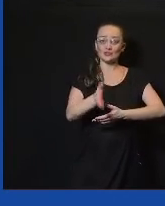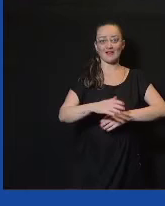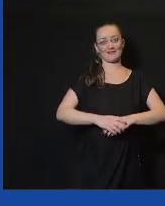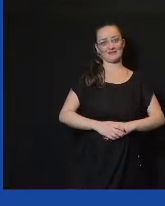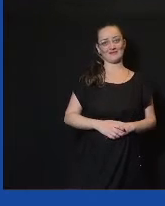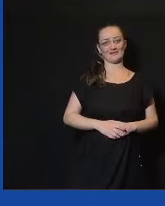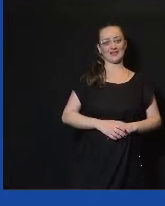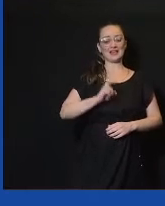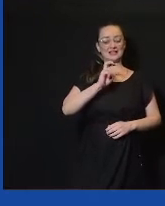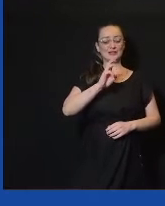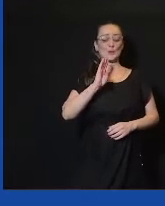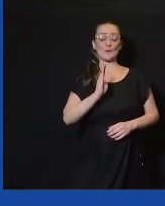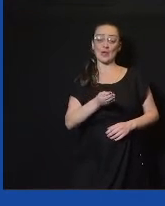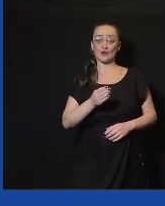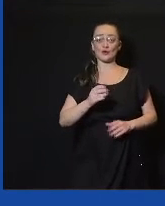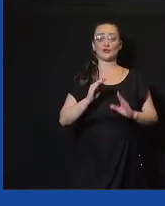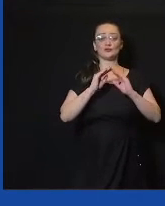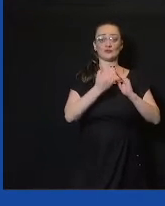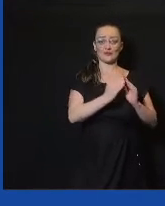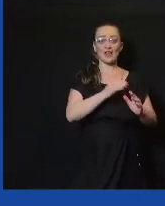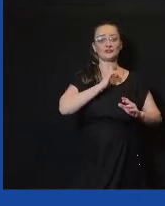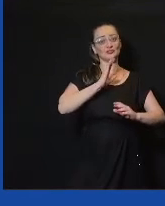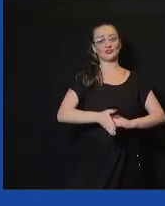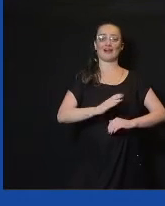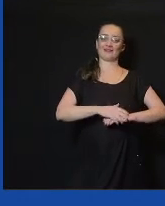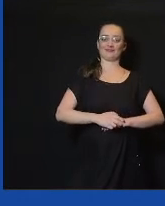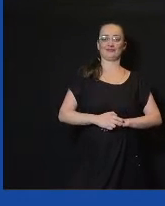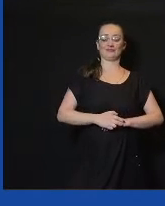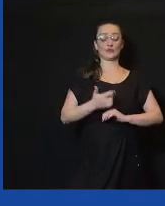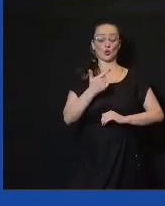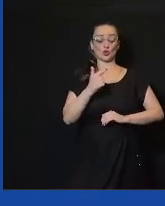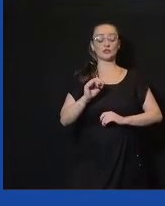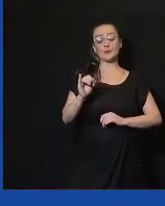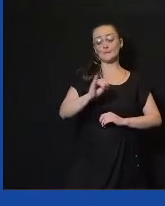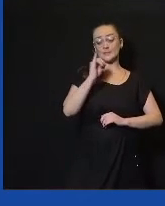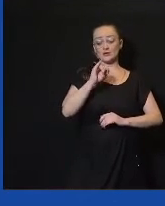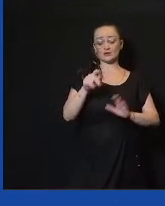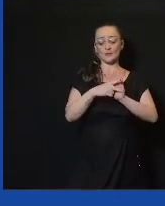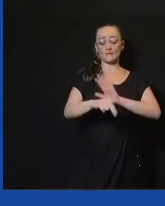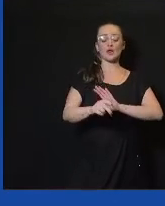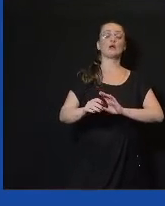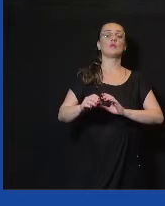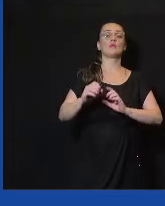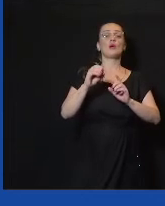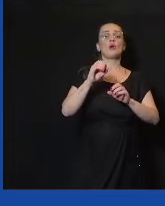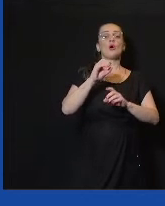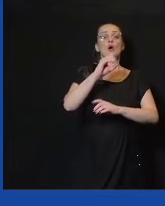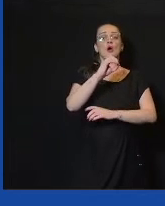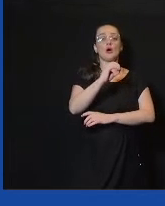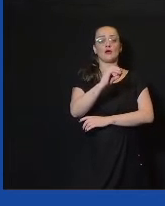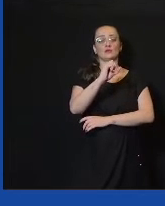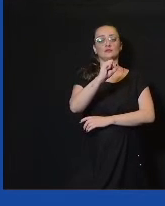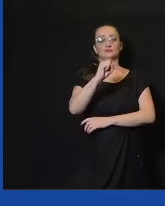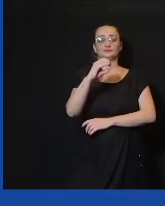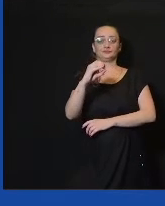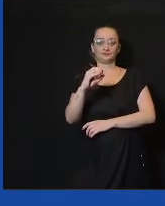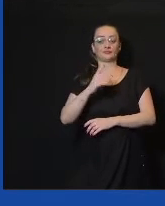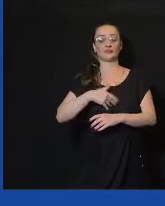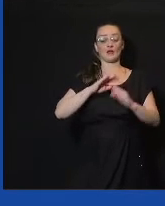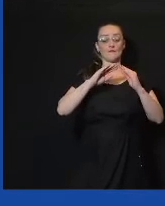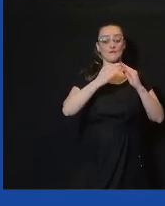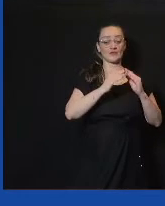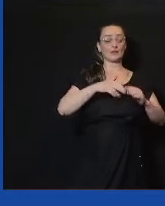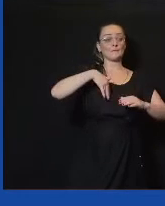favelas. E eu queria dar um outro paralelo sobre a importância das organizações sociais. As favelas têm organizações sociais mais consolidadas do